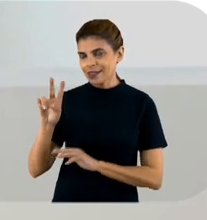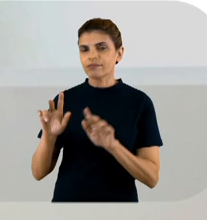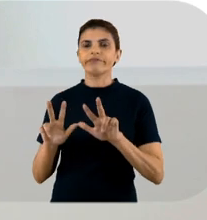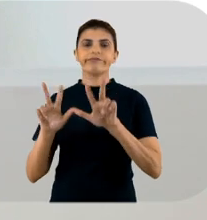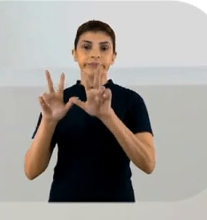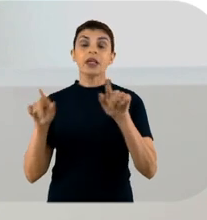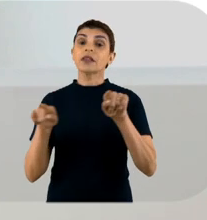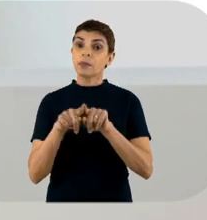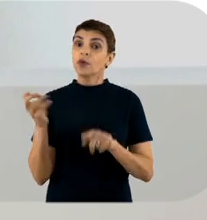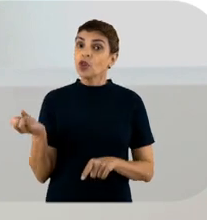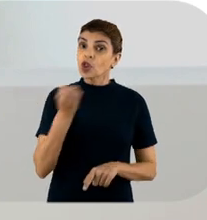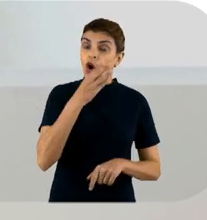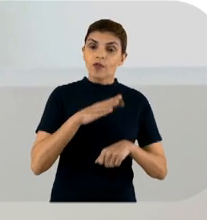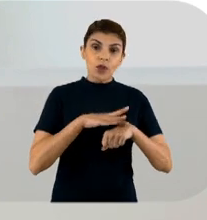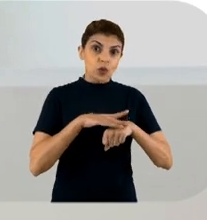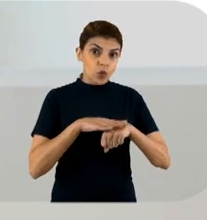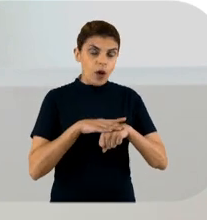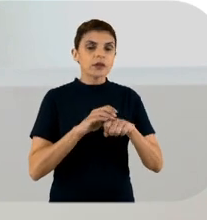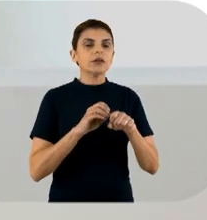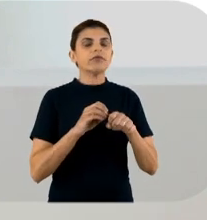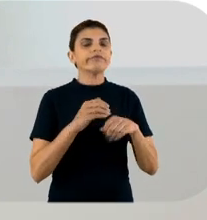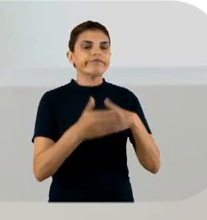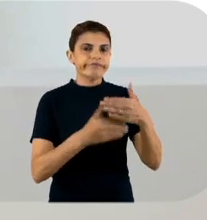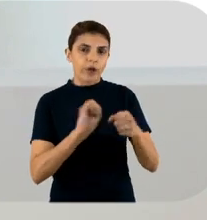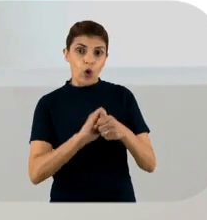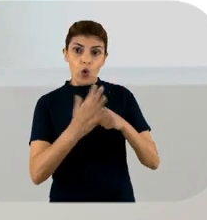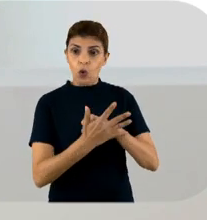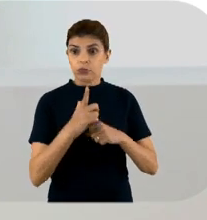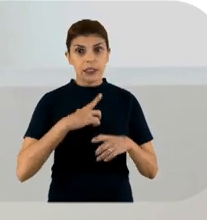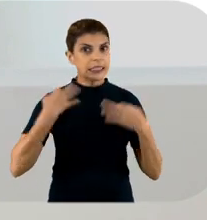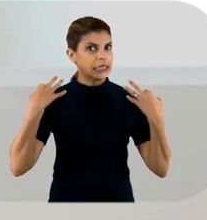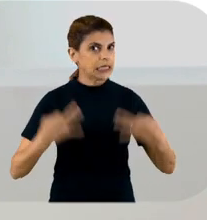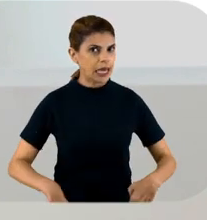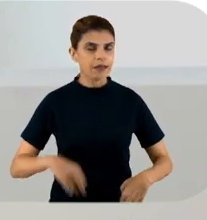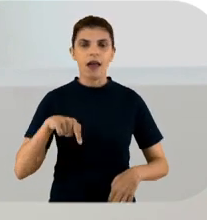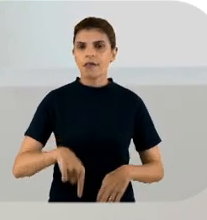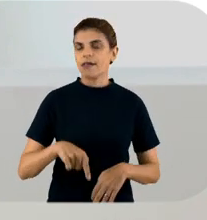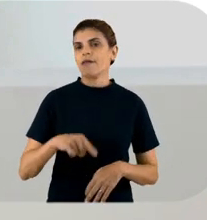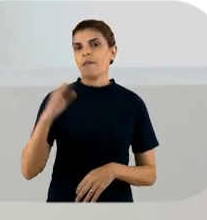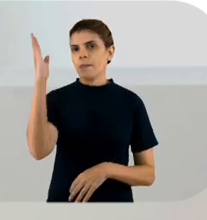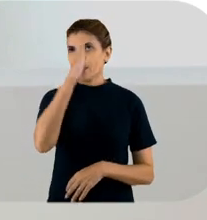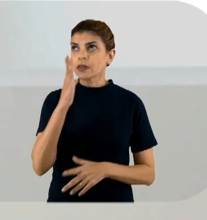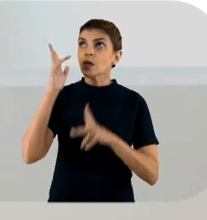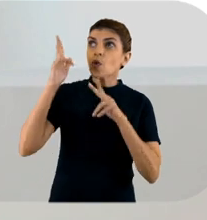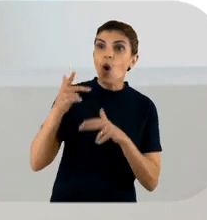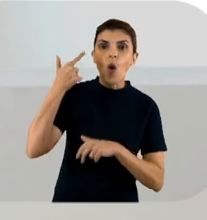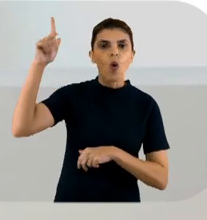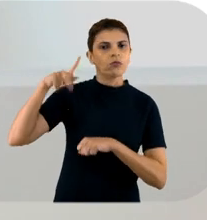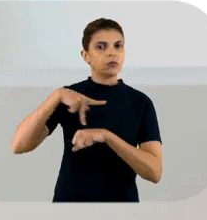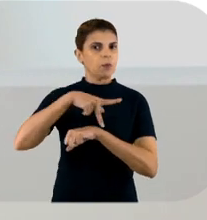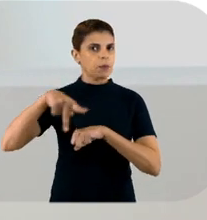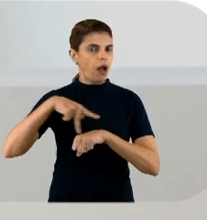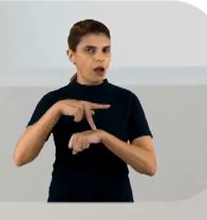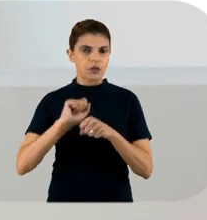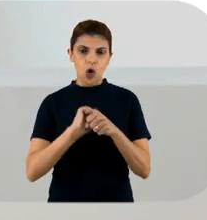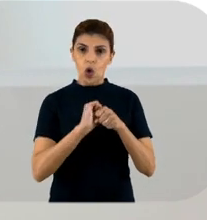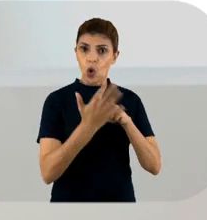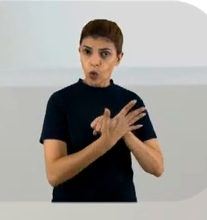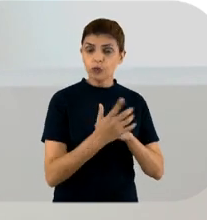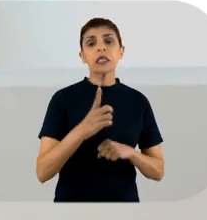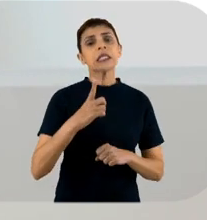essa nova doença ainda são novas a gente não tem certeza que no nosso país ela vai se comportar igual se comportou em outros